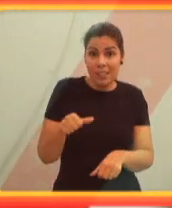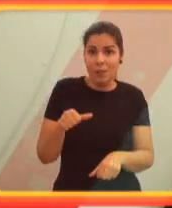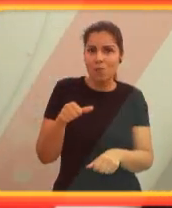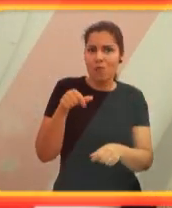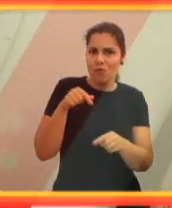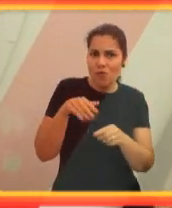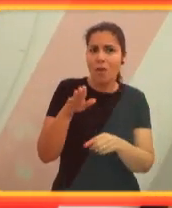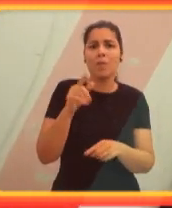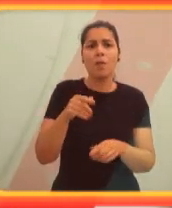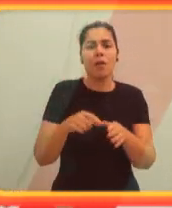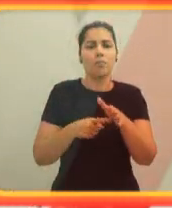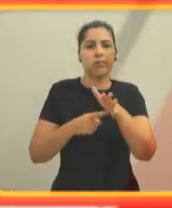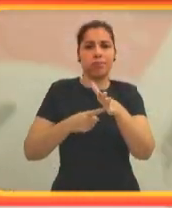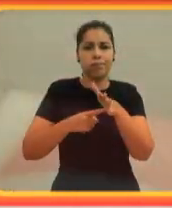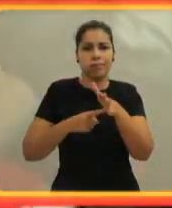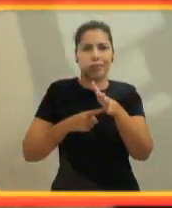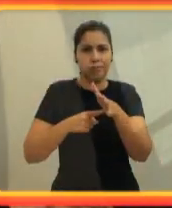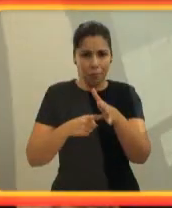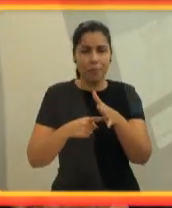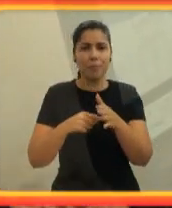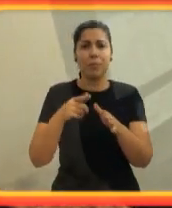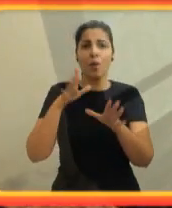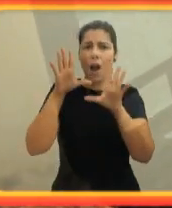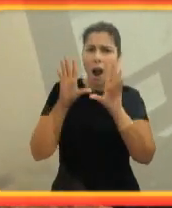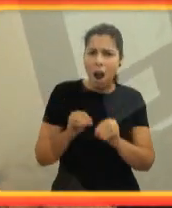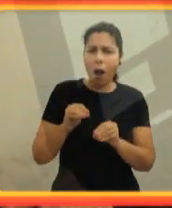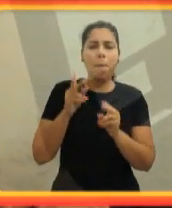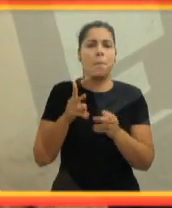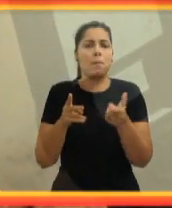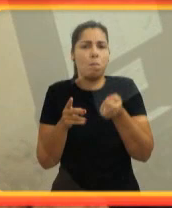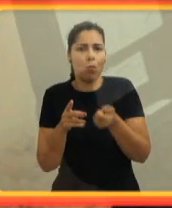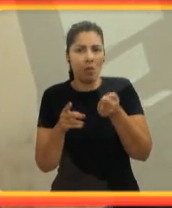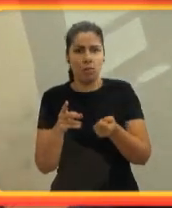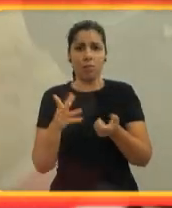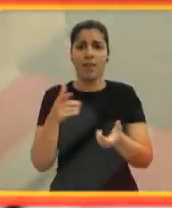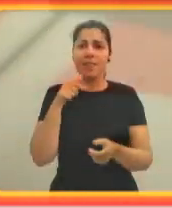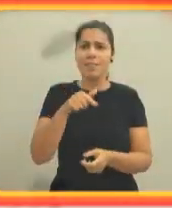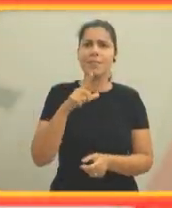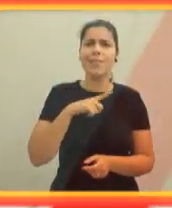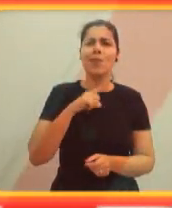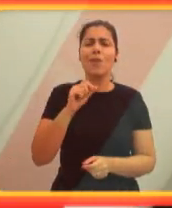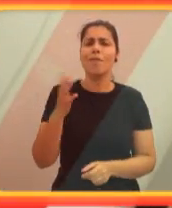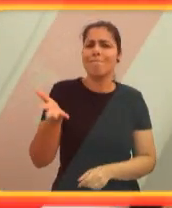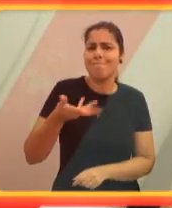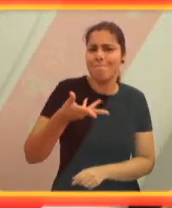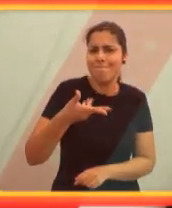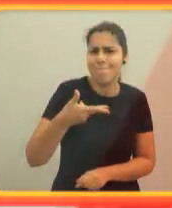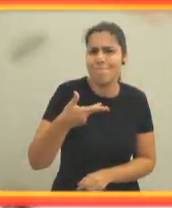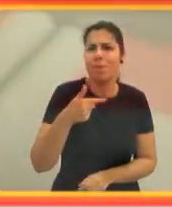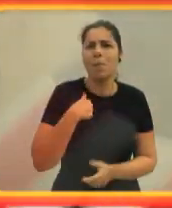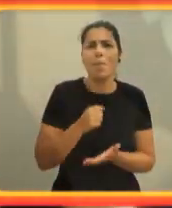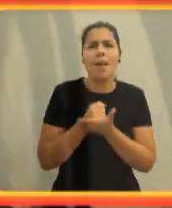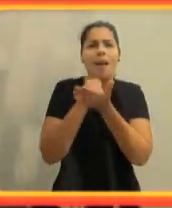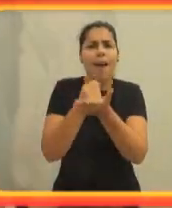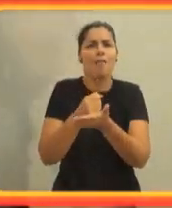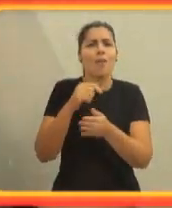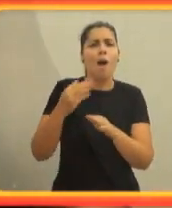eu aperto este botão. Isto fica azul. E eu, com este botão pressionado, ligo a turbina.